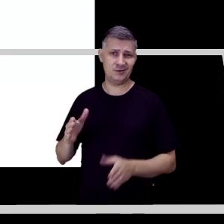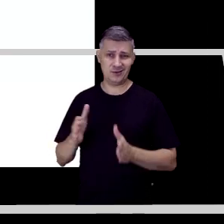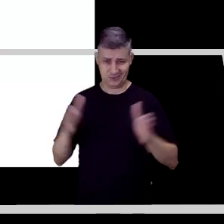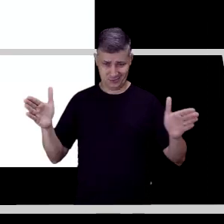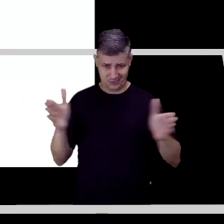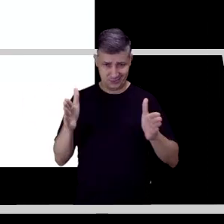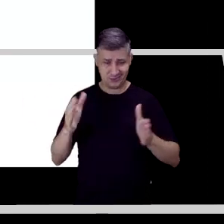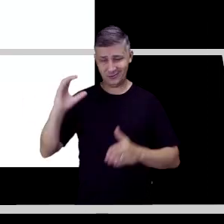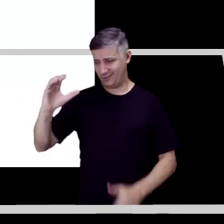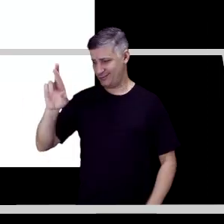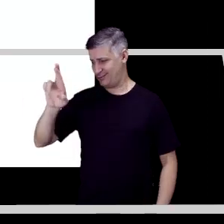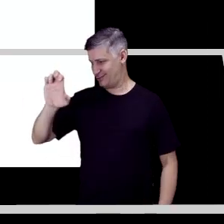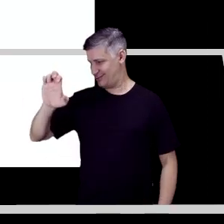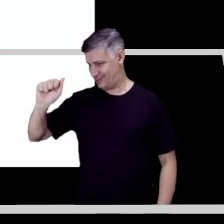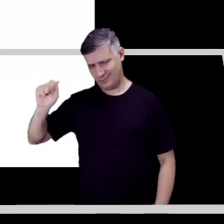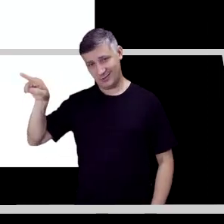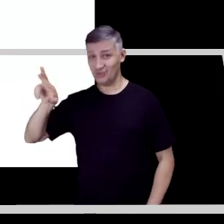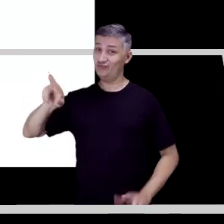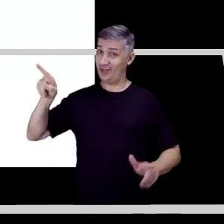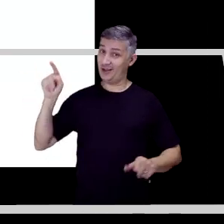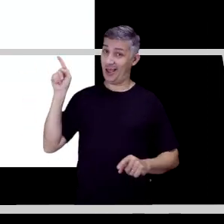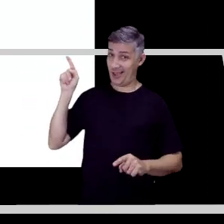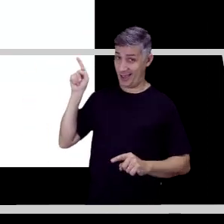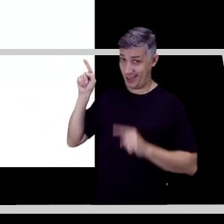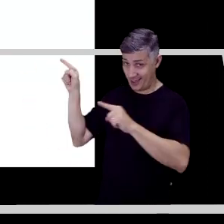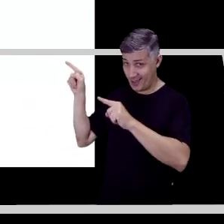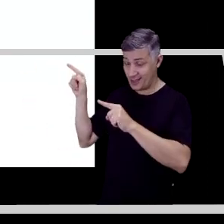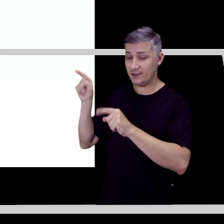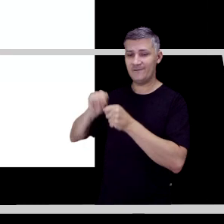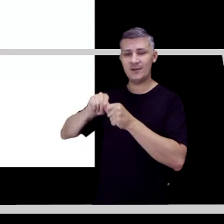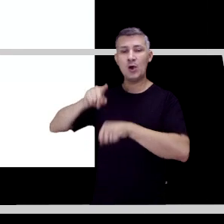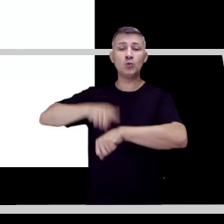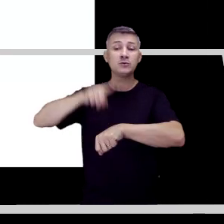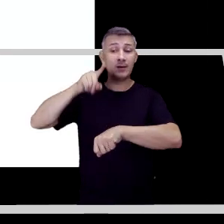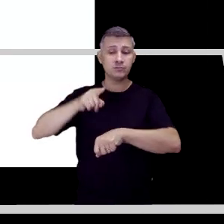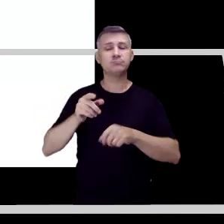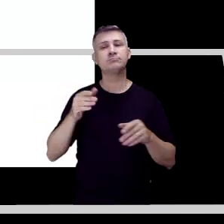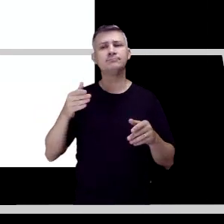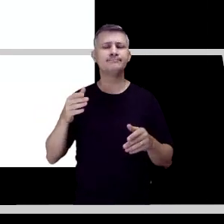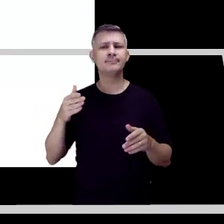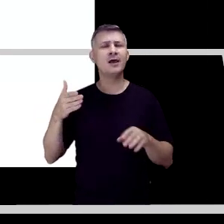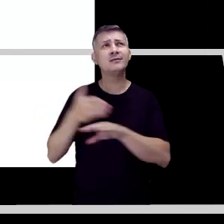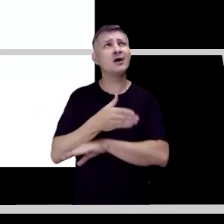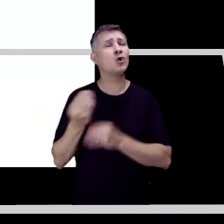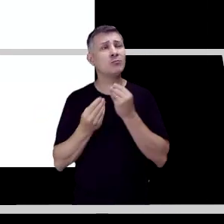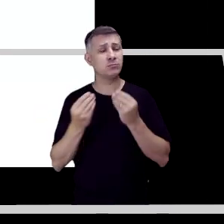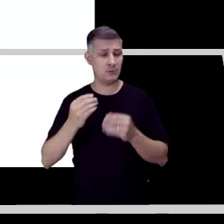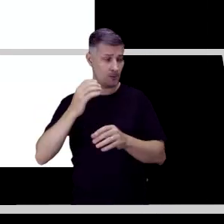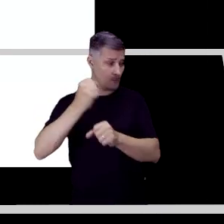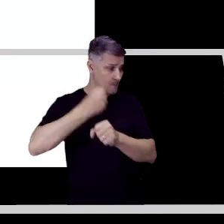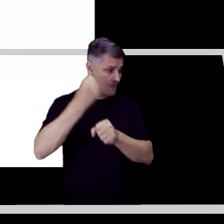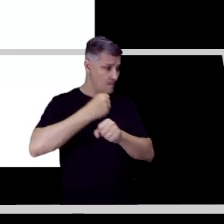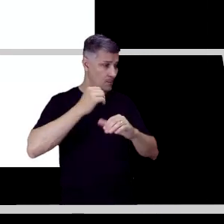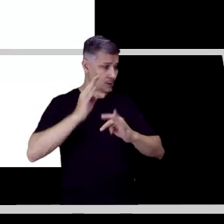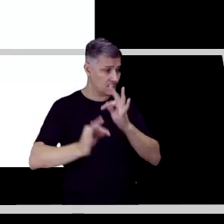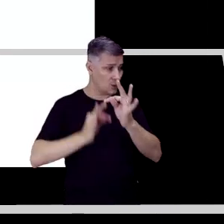das escalas, como foi no CREA, a gente aqui preferiu falar do tempo, né? Então, entrar menos em como o